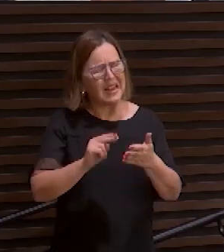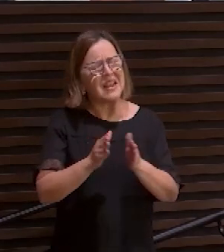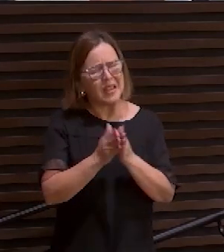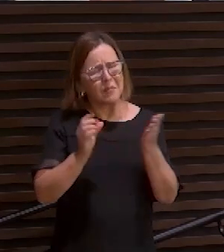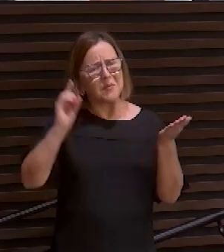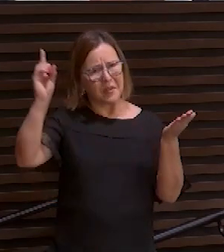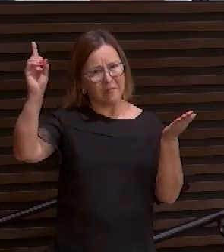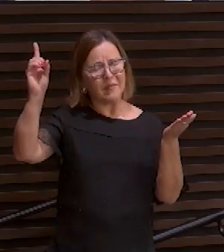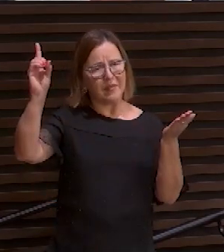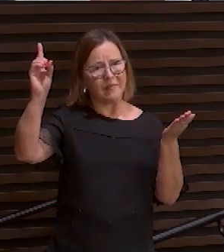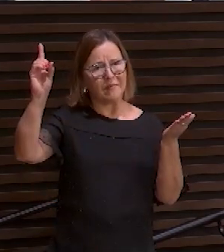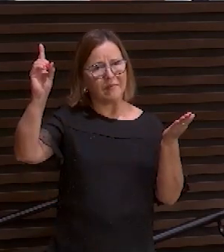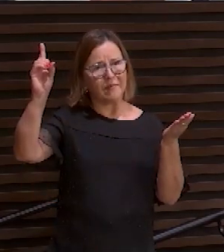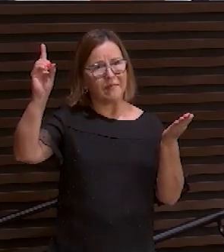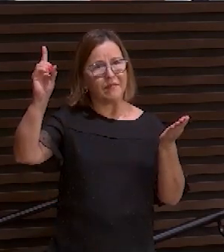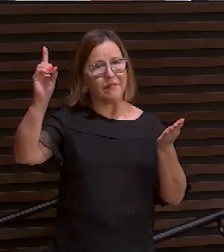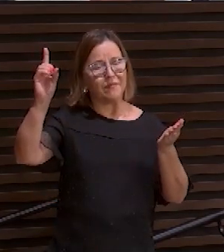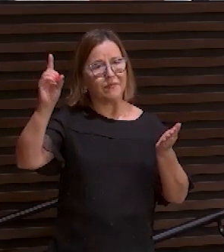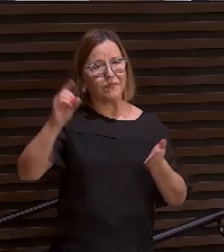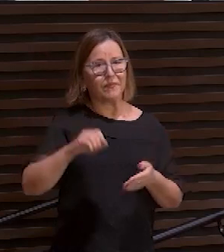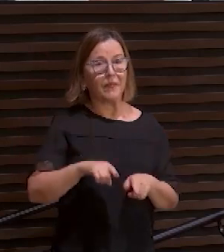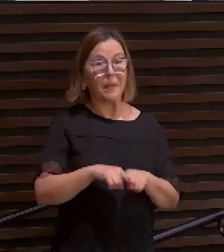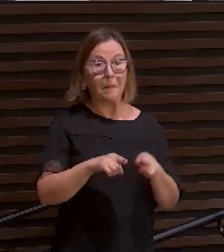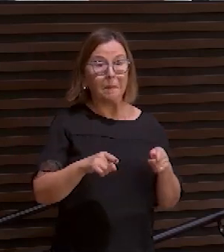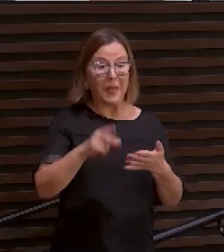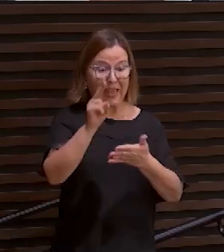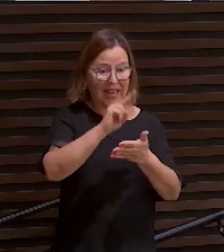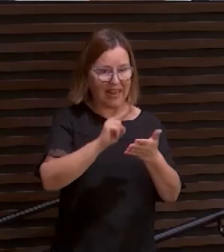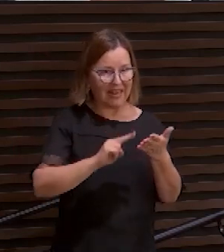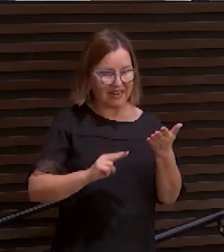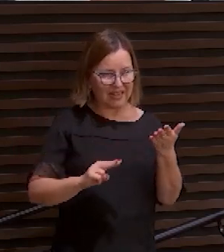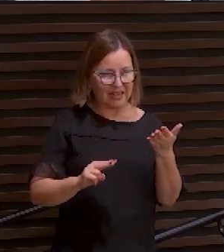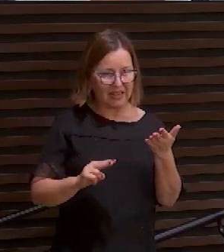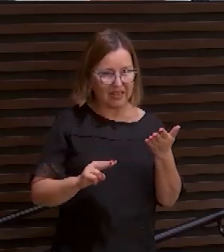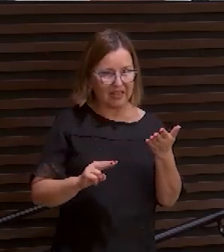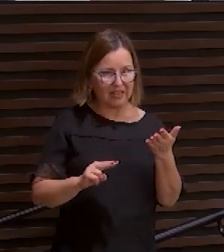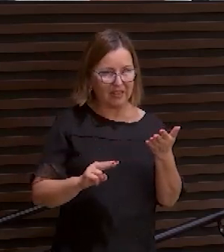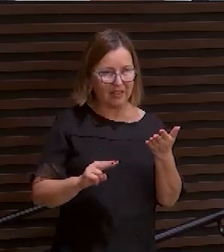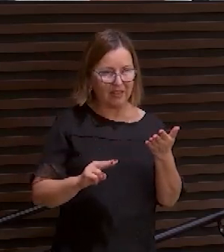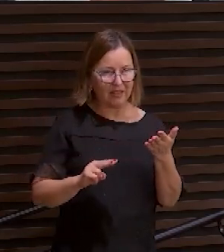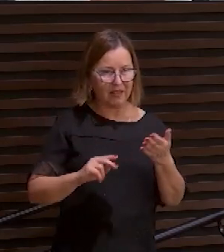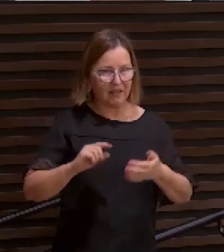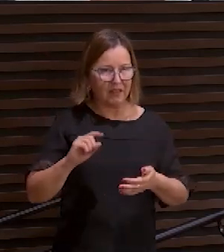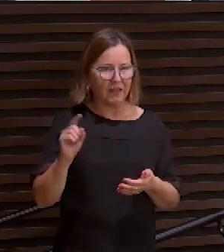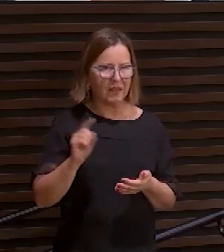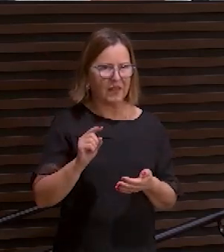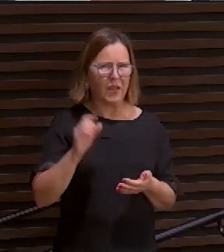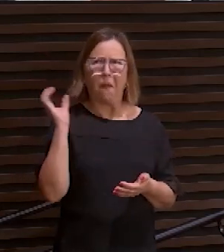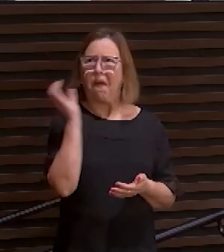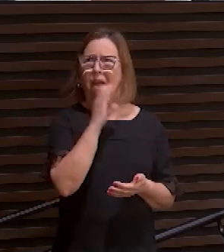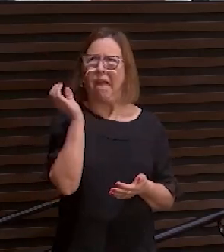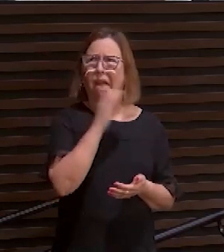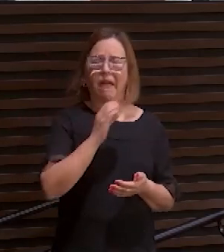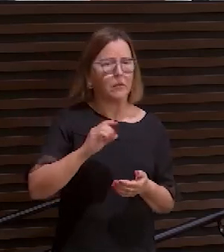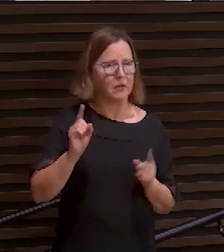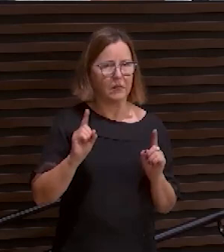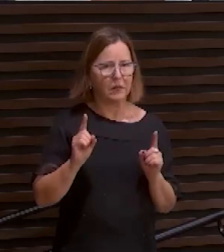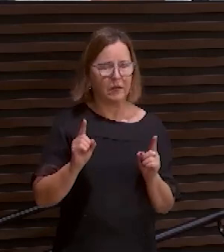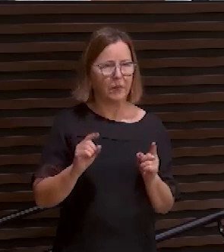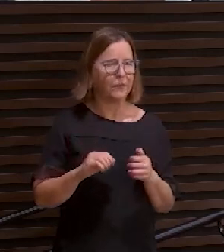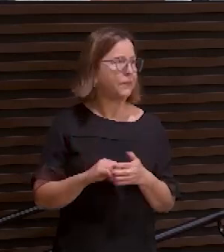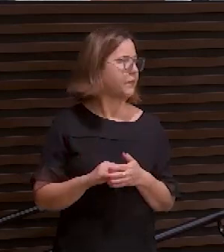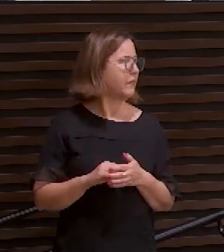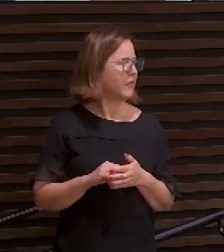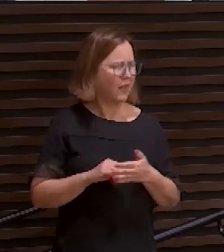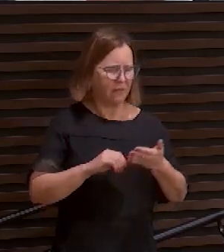Leia a Bíblia. Mas leia a Bíblia não de carreirinha. O que é ler de carreirinha?